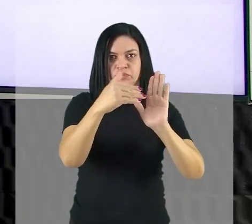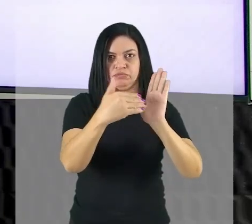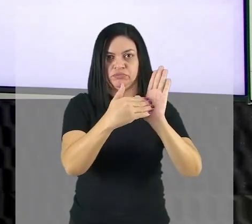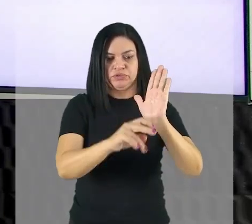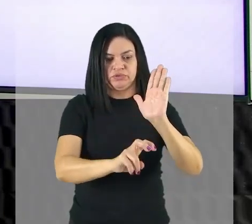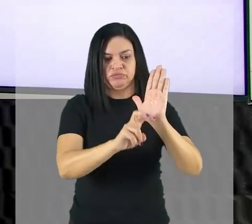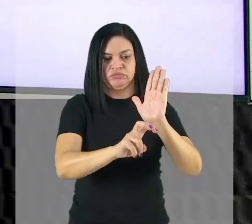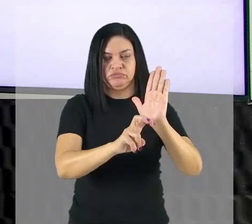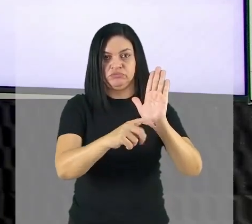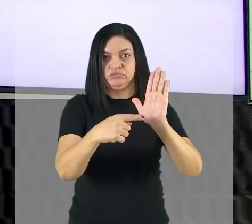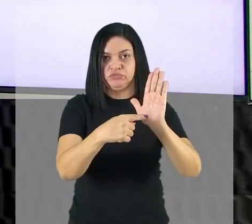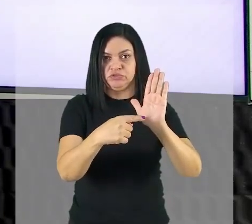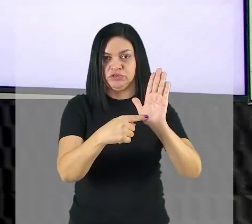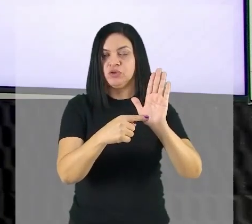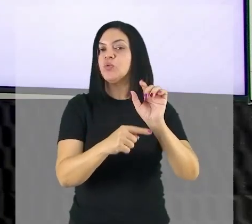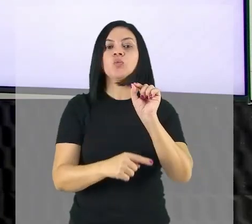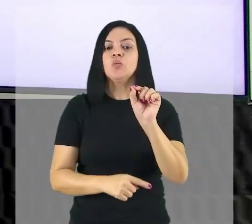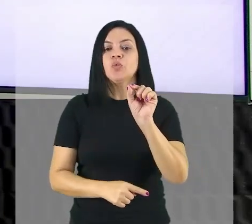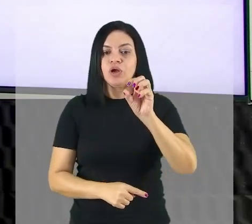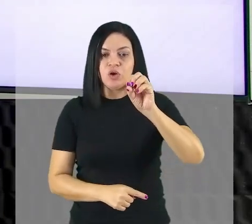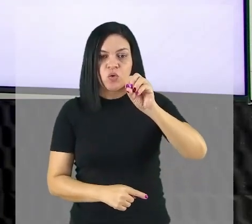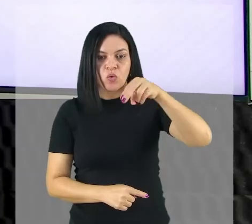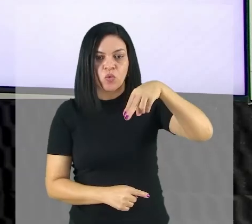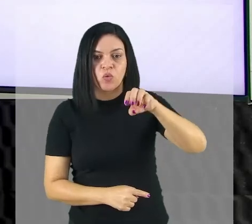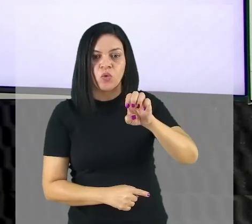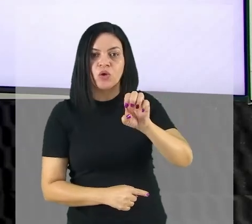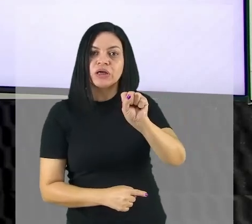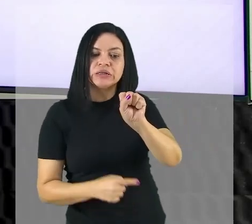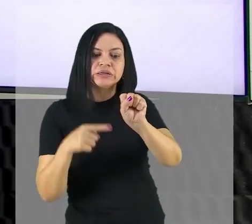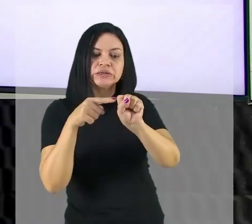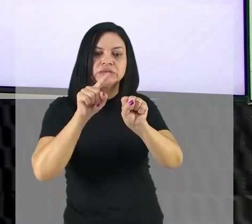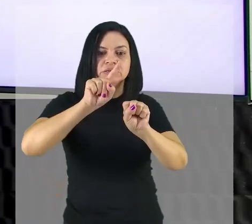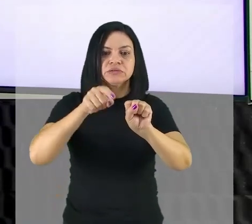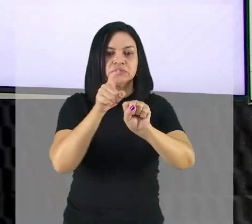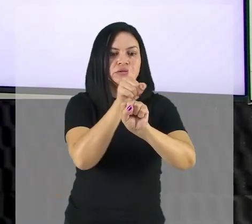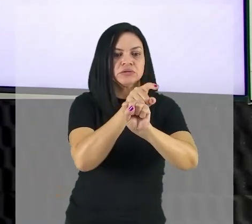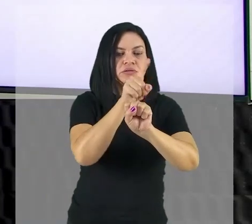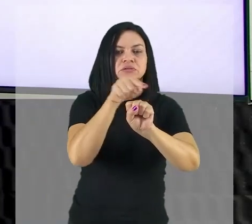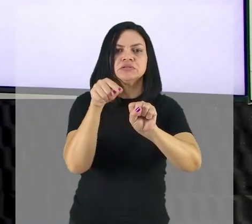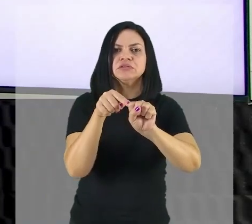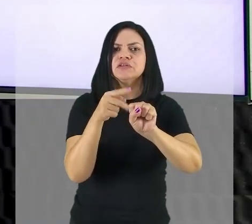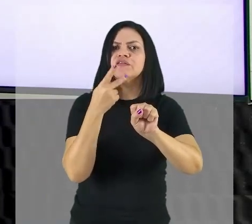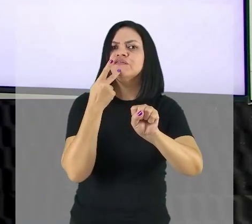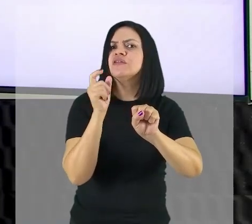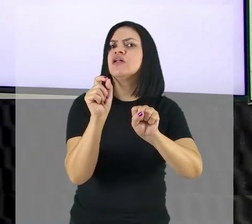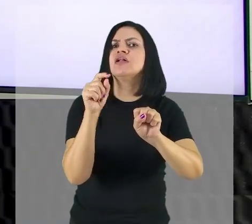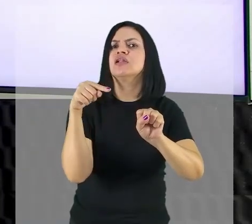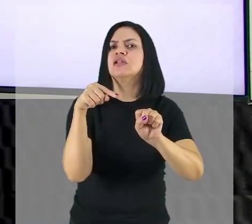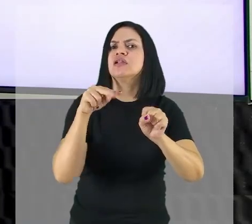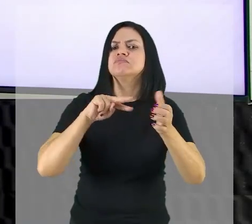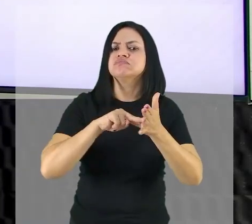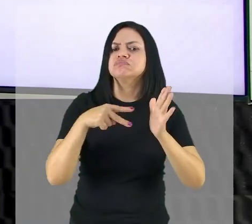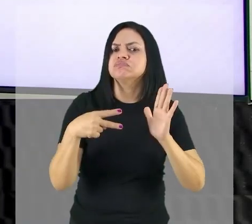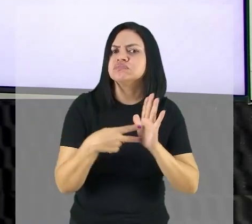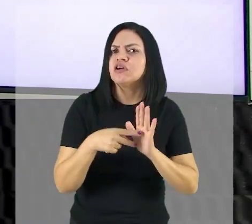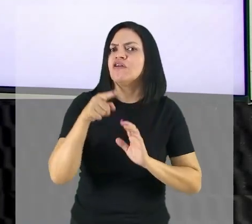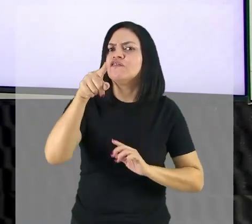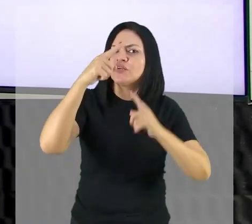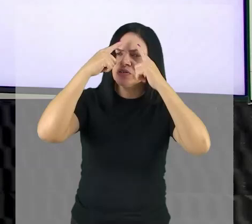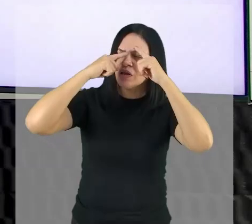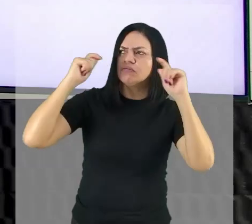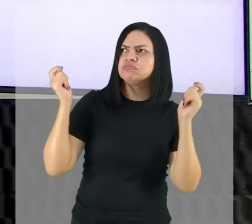quê? Então, esse tipo de questão também tem uma análise gramatical. Ele vai trabalhar com vocês a capacidade de você